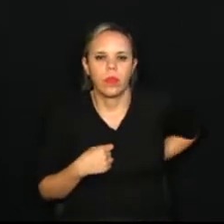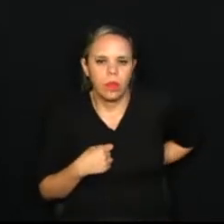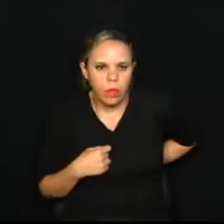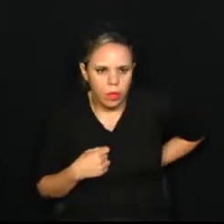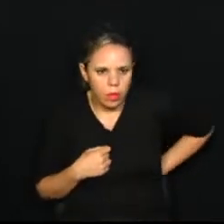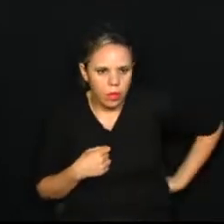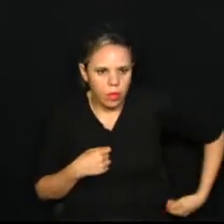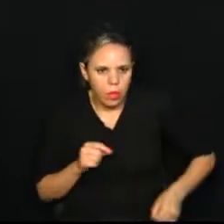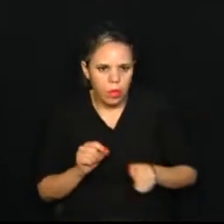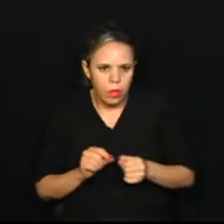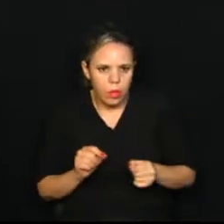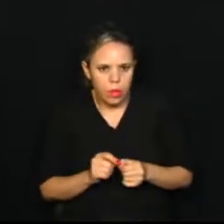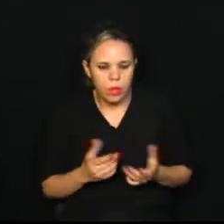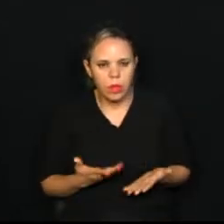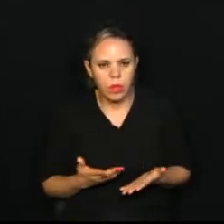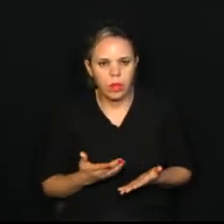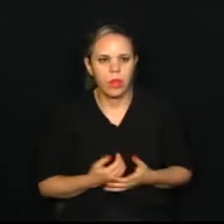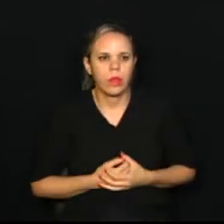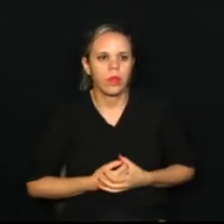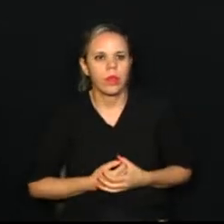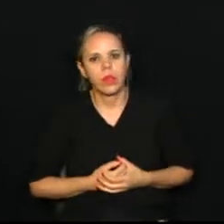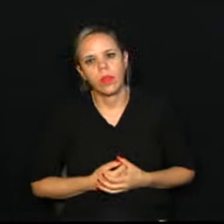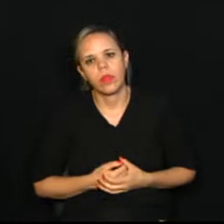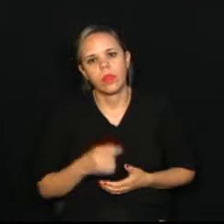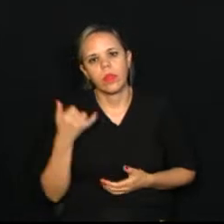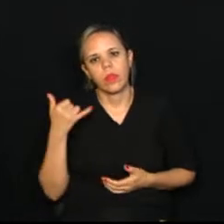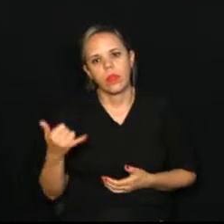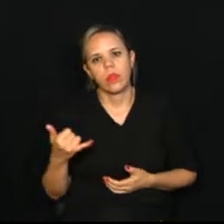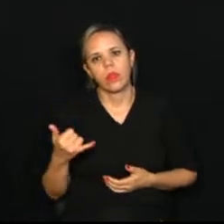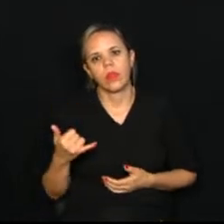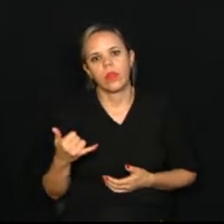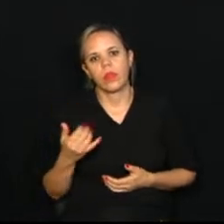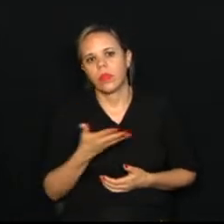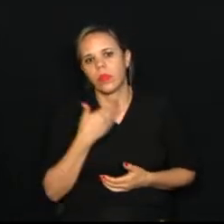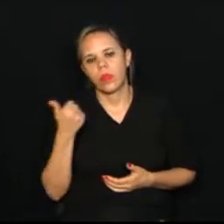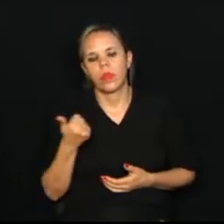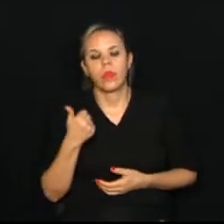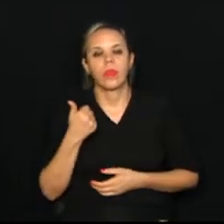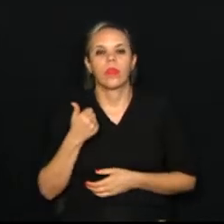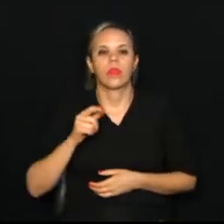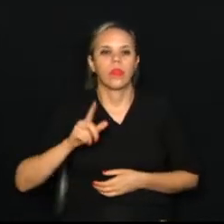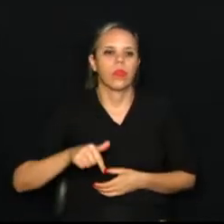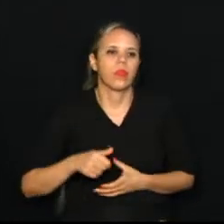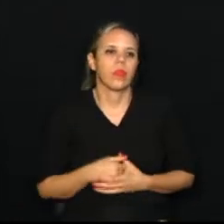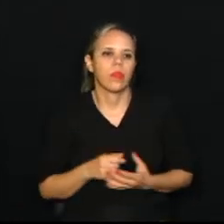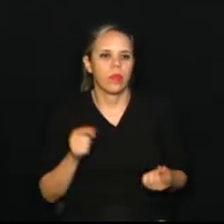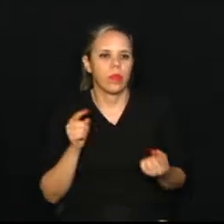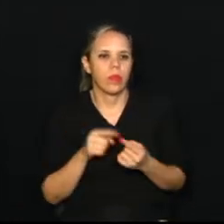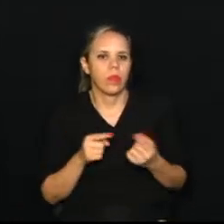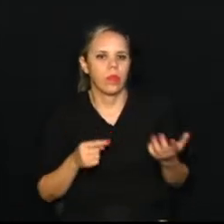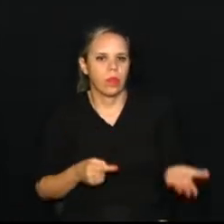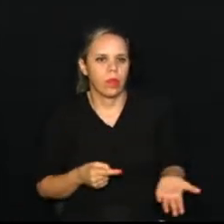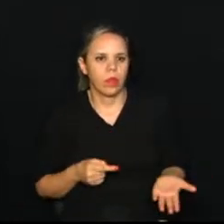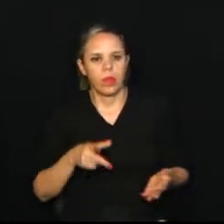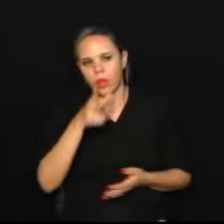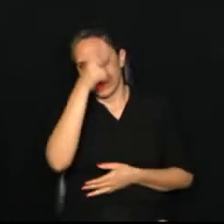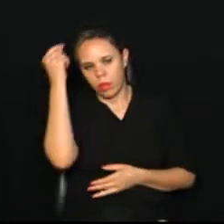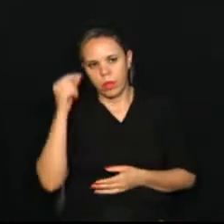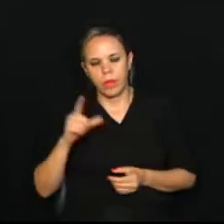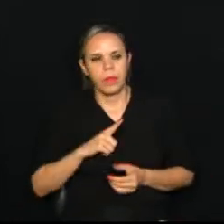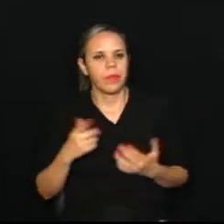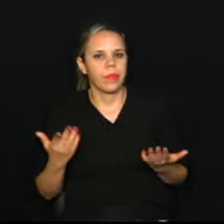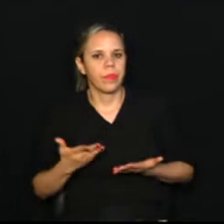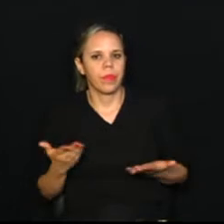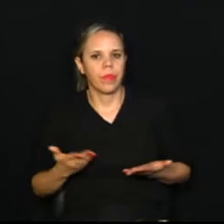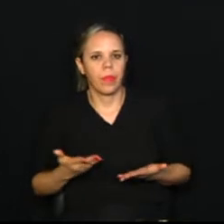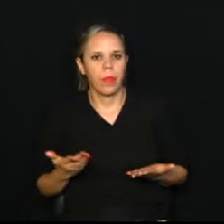eu puder fazer através de um celular, será muito melhor. E essa é a intenção que a prefeitura está tendo agora.